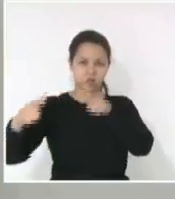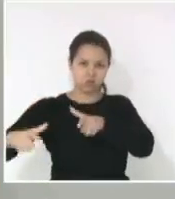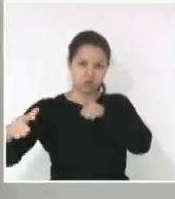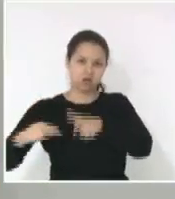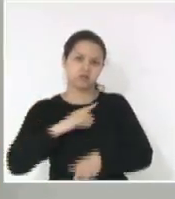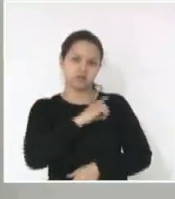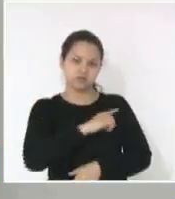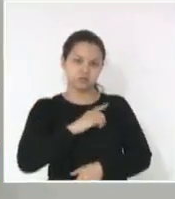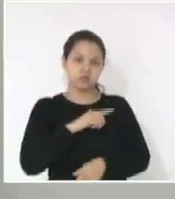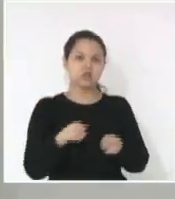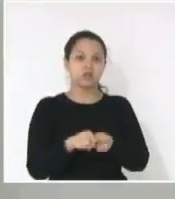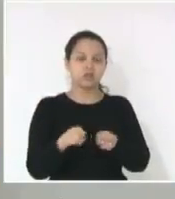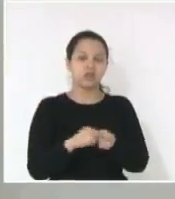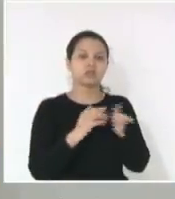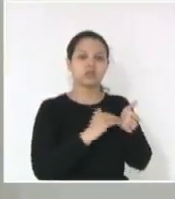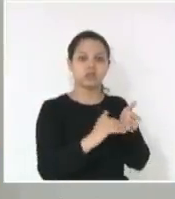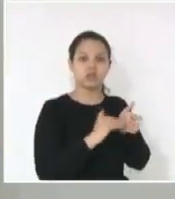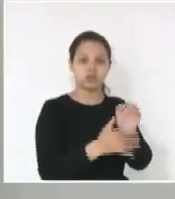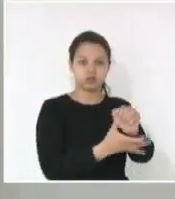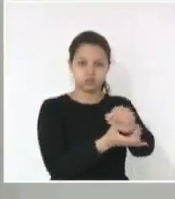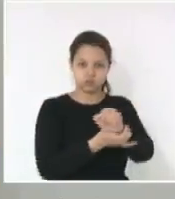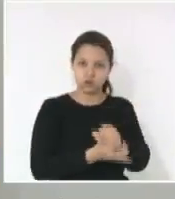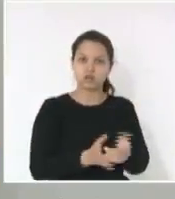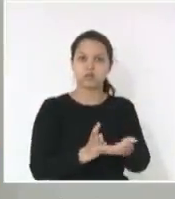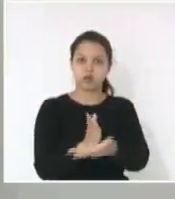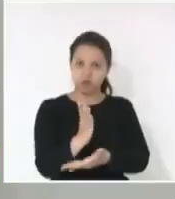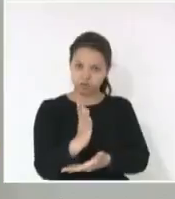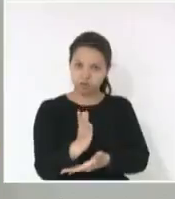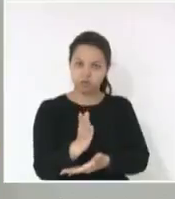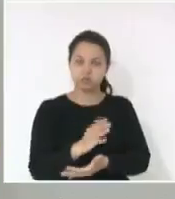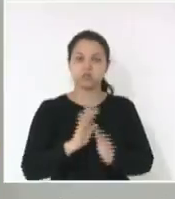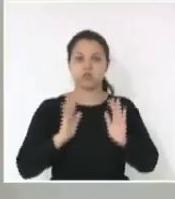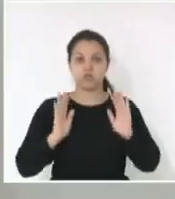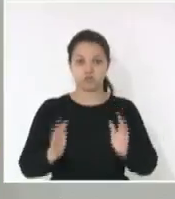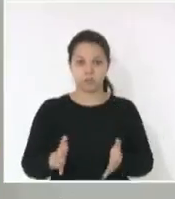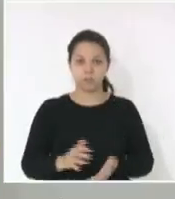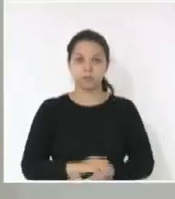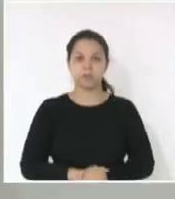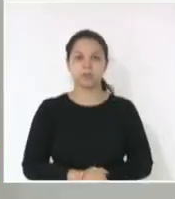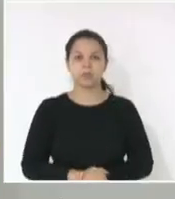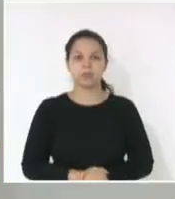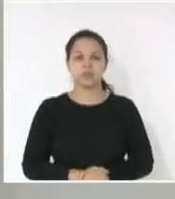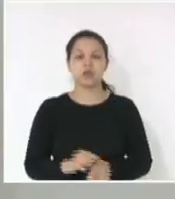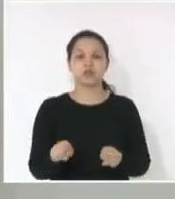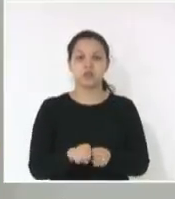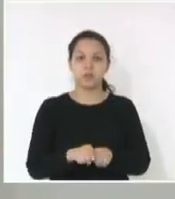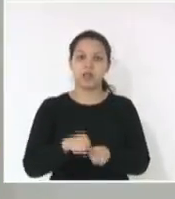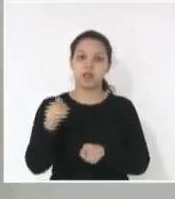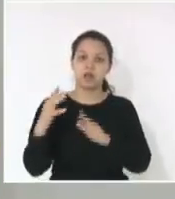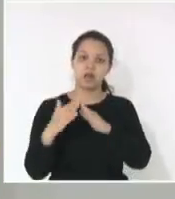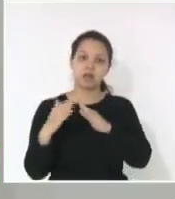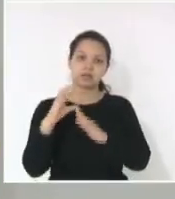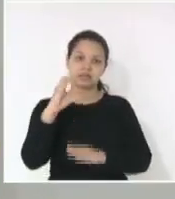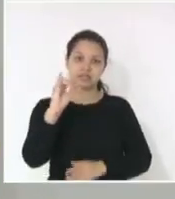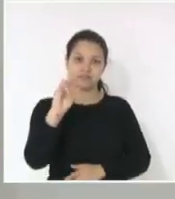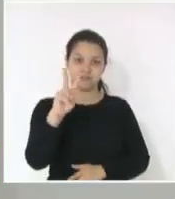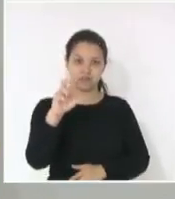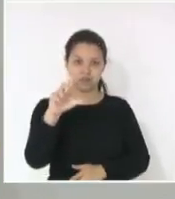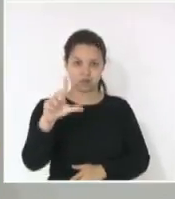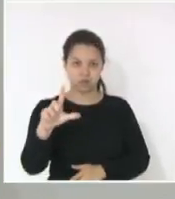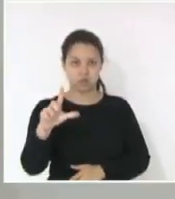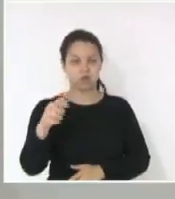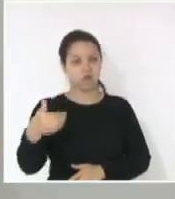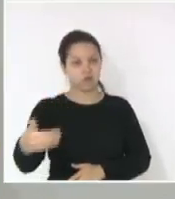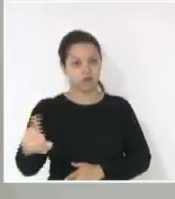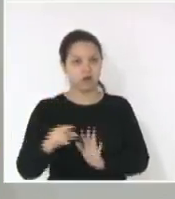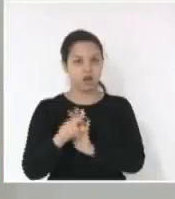secretário de Segurança, secretário Alceu, e que está na Casa Civil, na administração para análise,